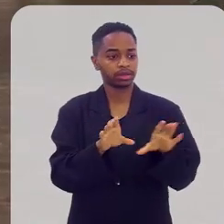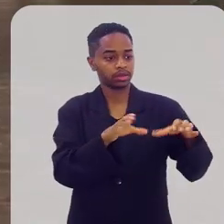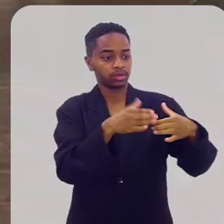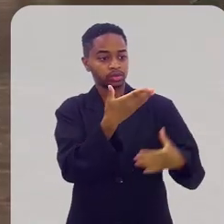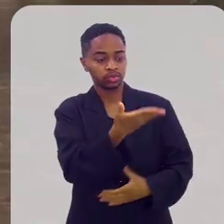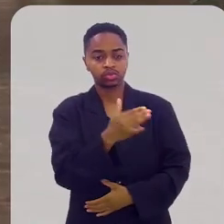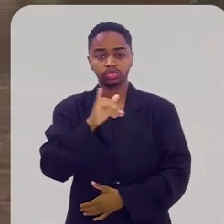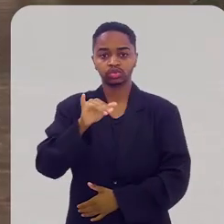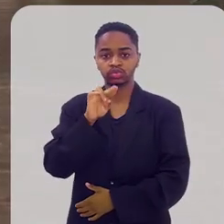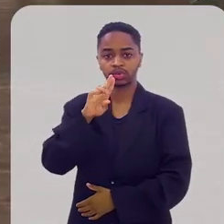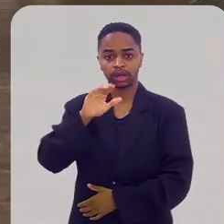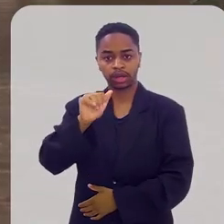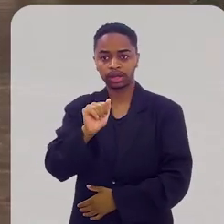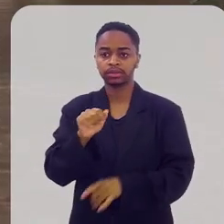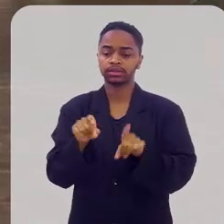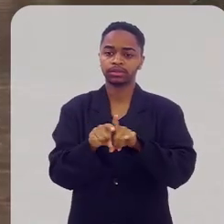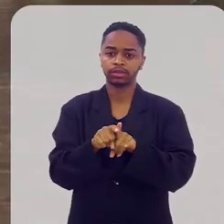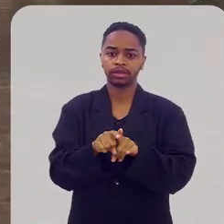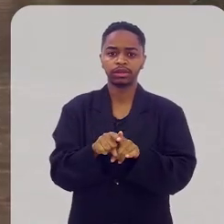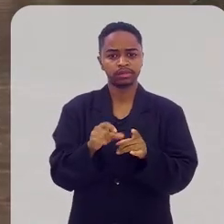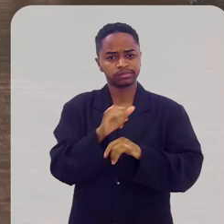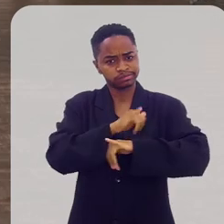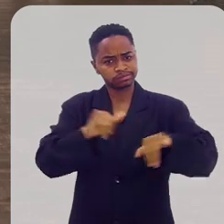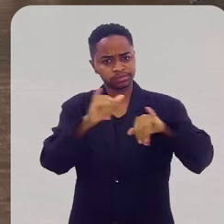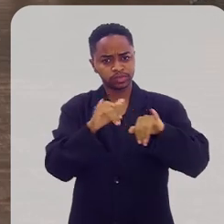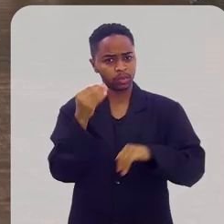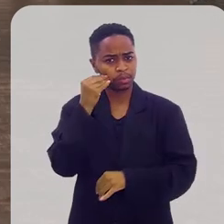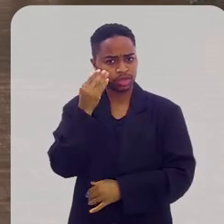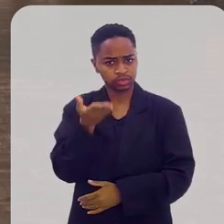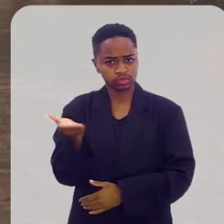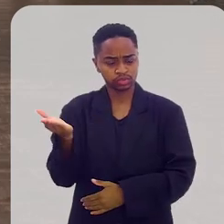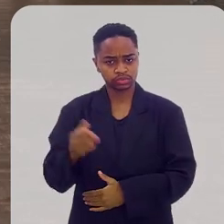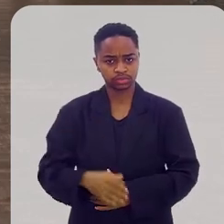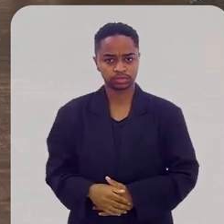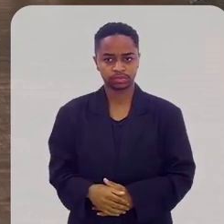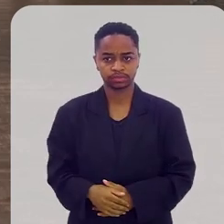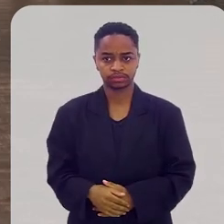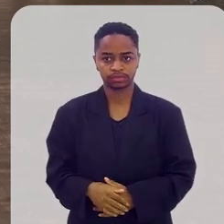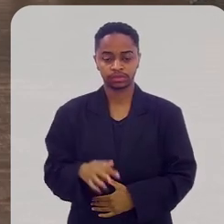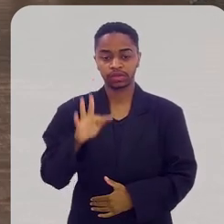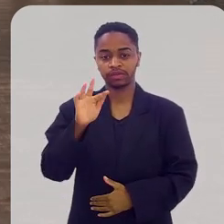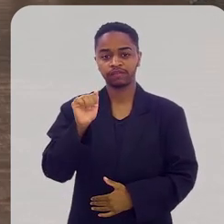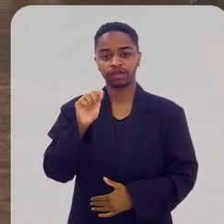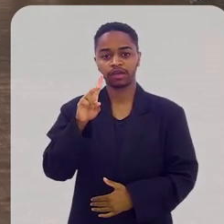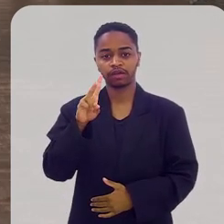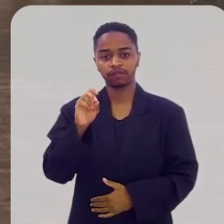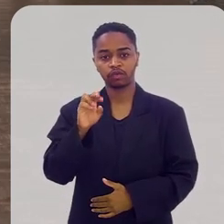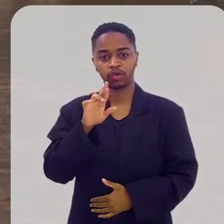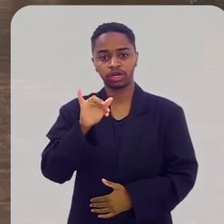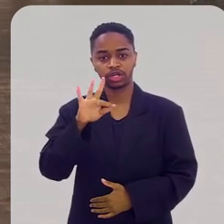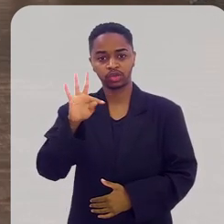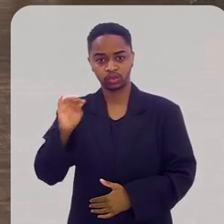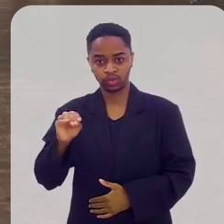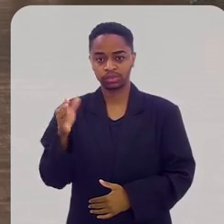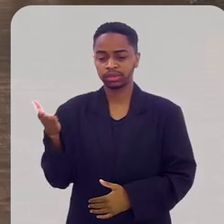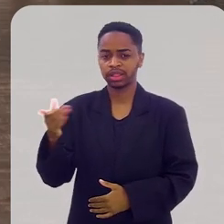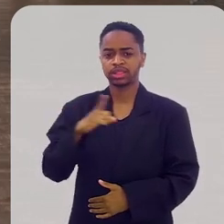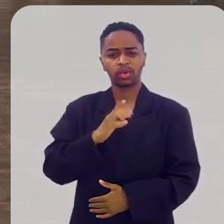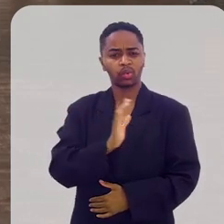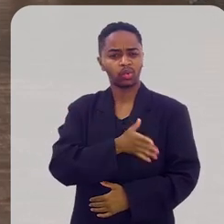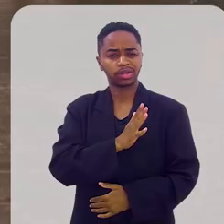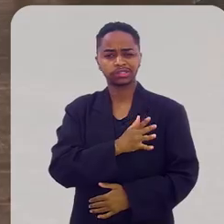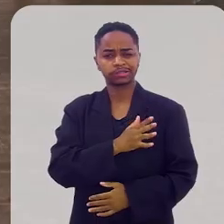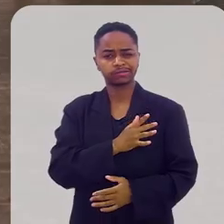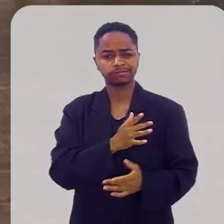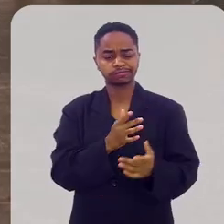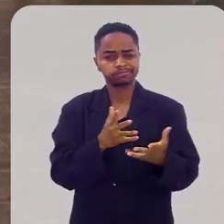Jucá, eu não tenho palavras, manda um beijo pro favorito, manda Jucá, manda um beijo para ele. É, o favorito, ele é um homem de um coração gigantesco.